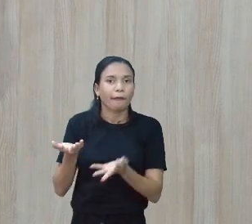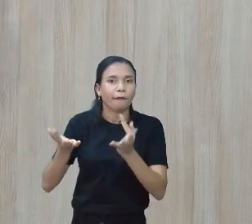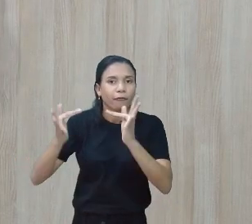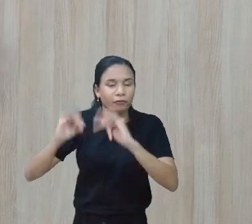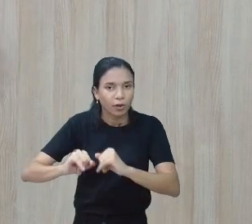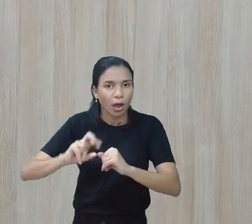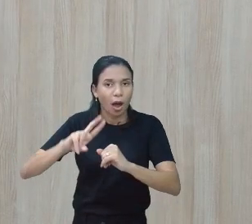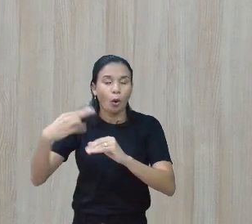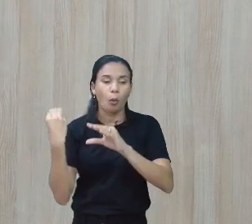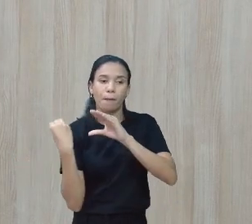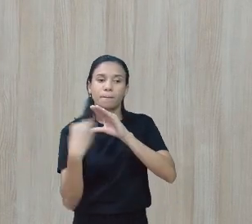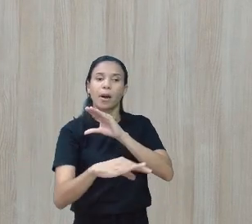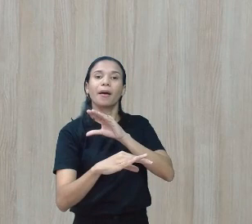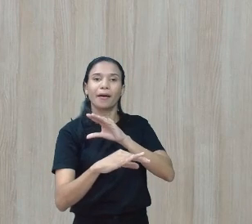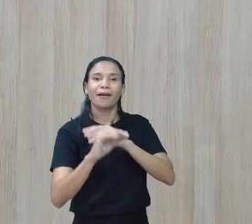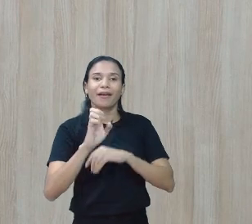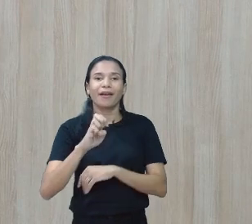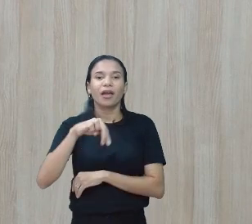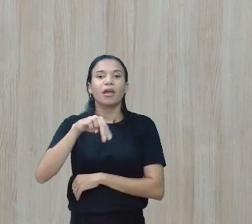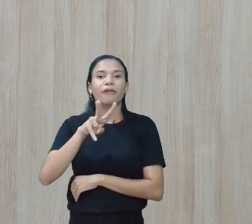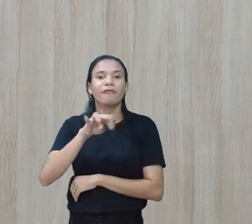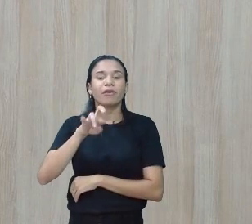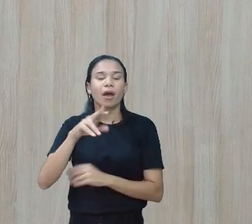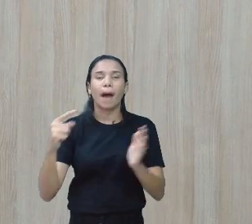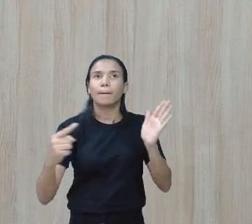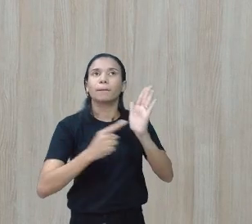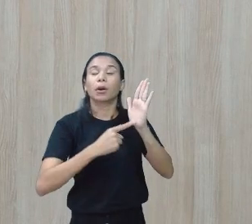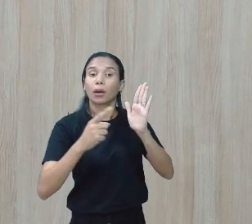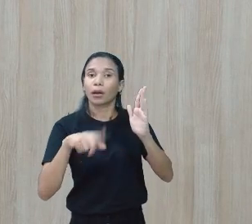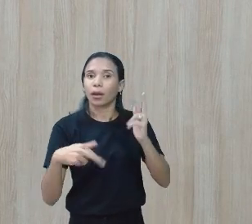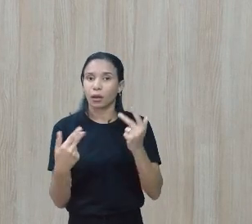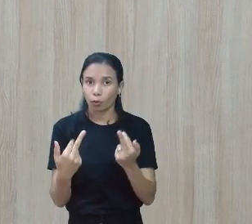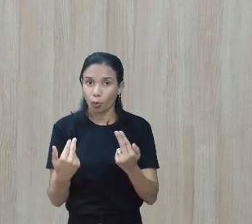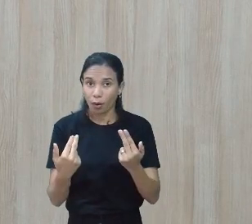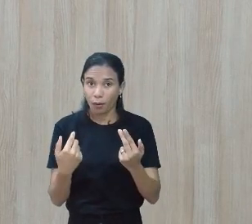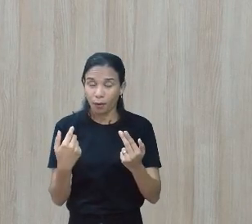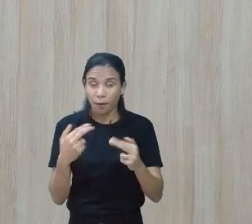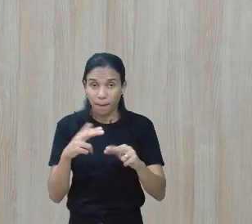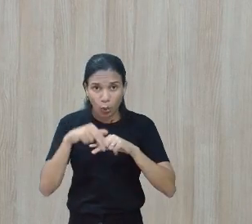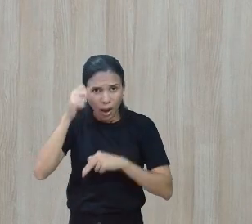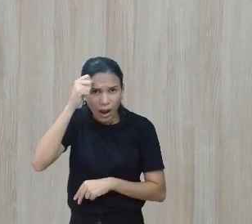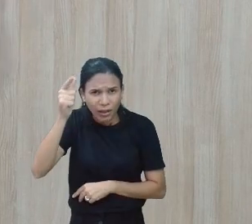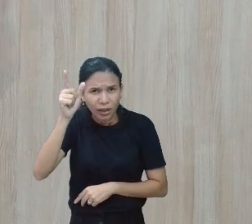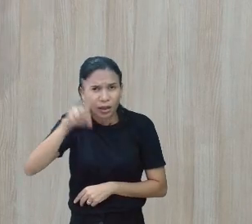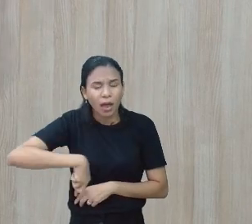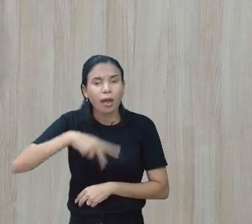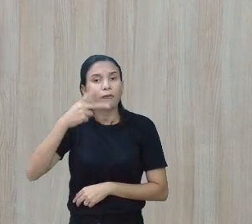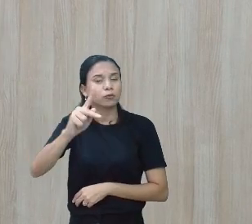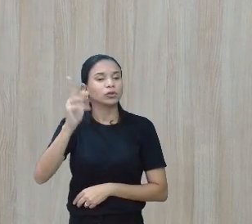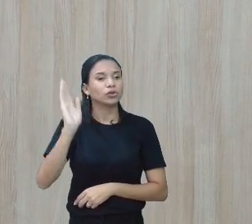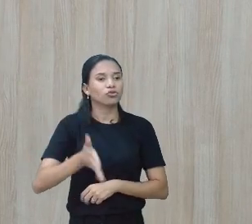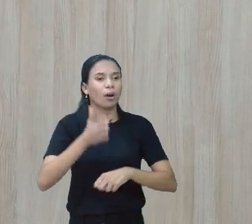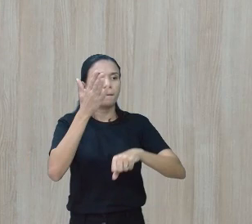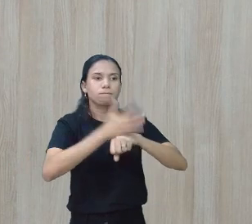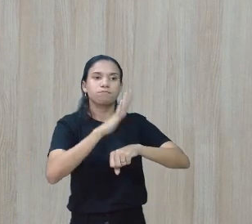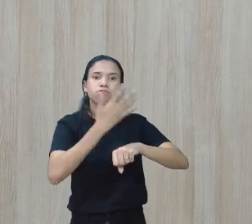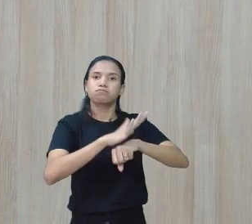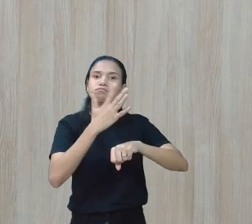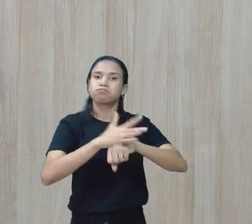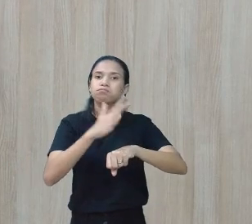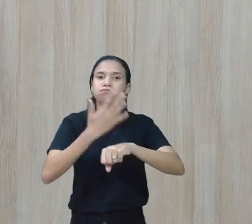ou enviar, é a mesma coisa. Então, a ideia ali dos simulados é que